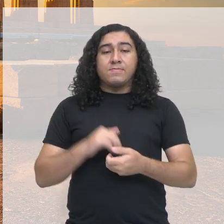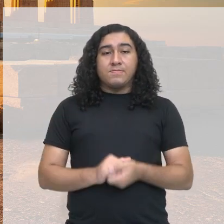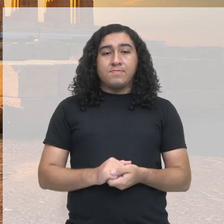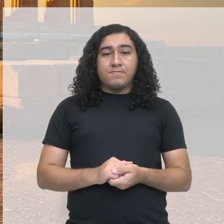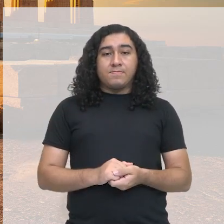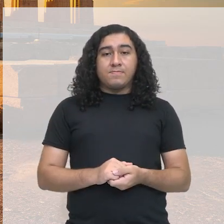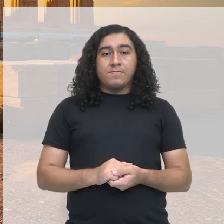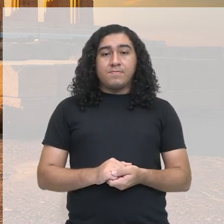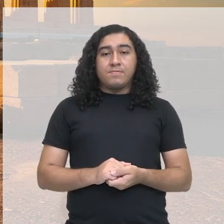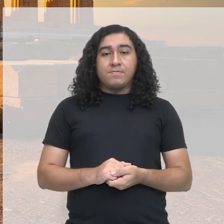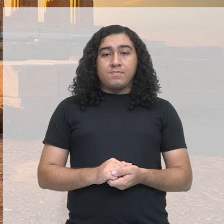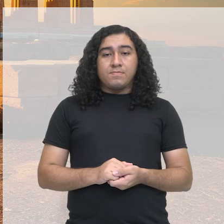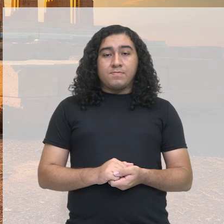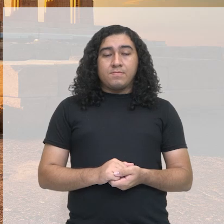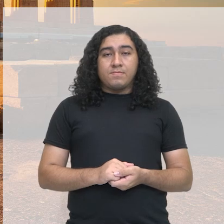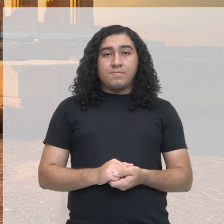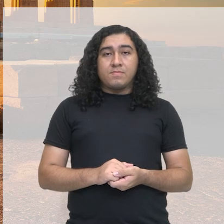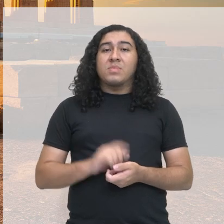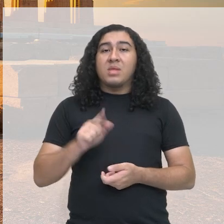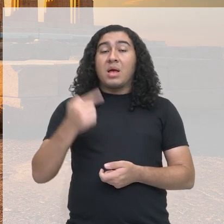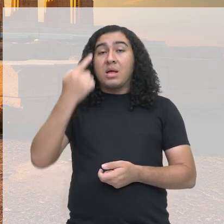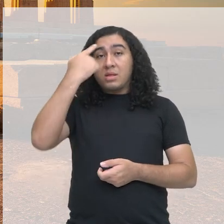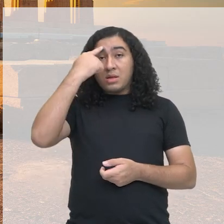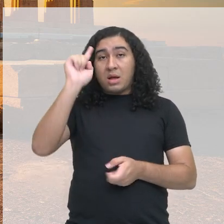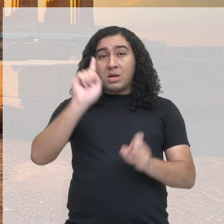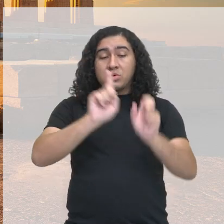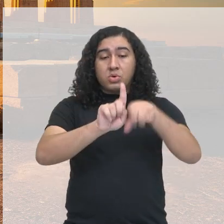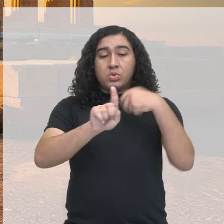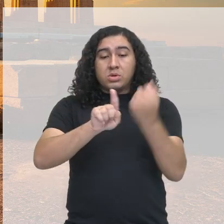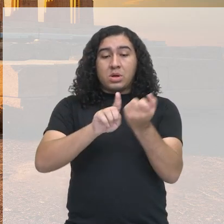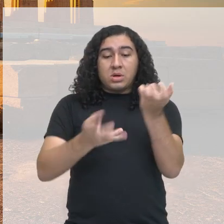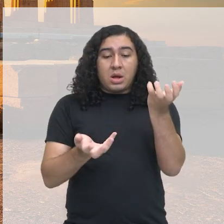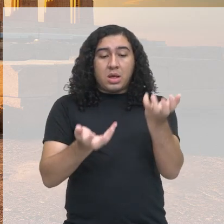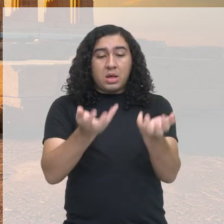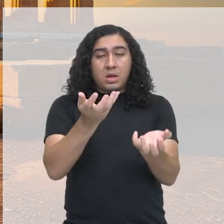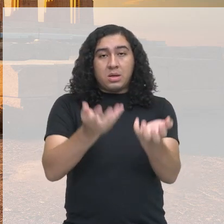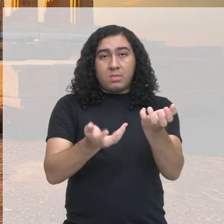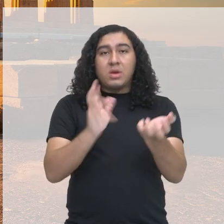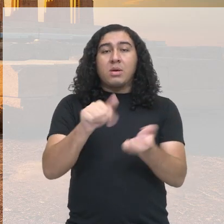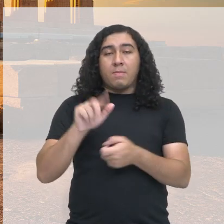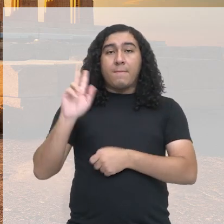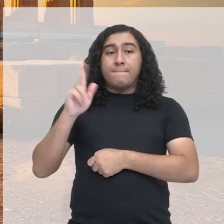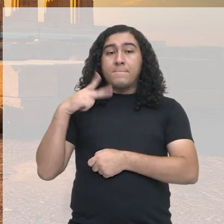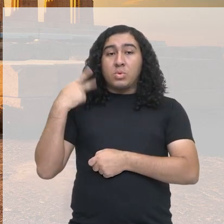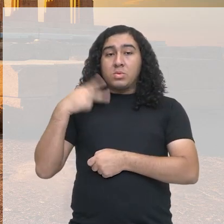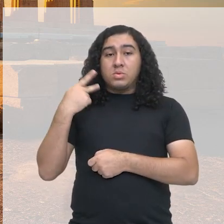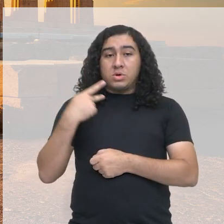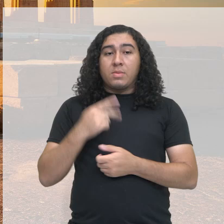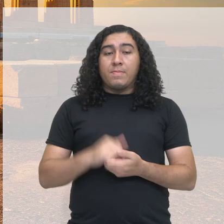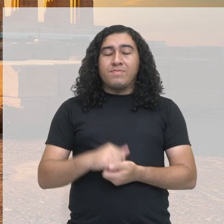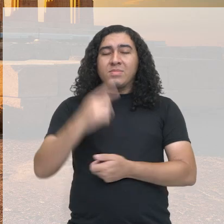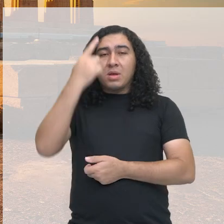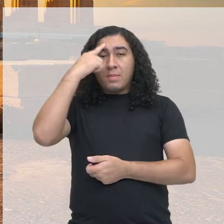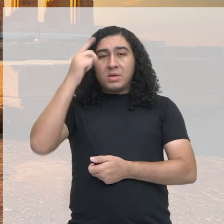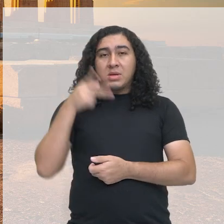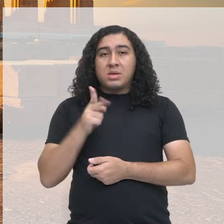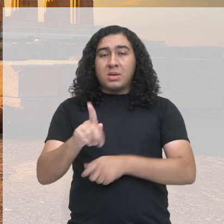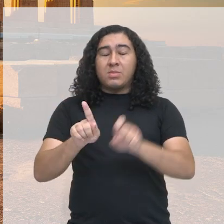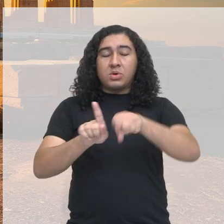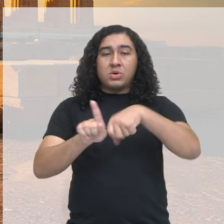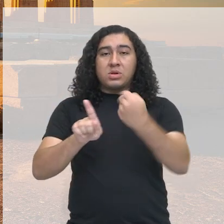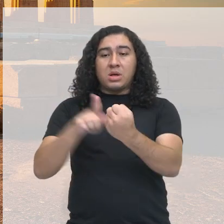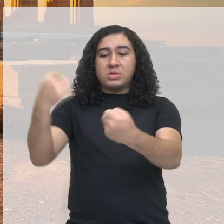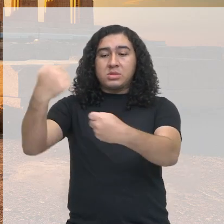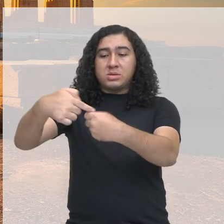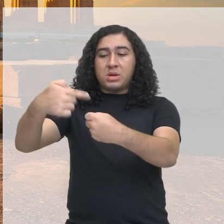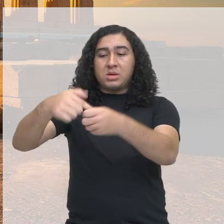a ideia de bem comum. Foi assim que nasceu a ideia de política, pensando no bem comum da